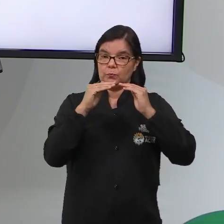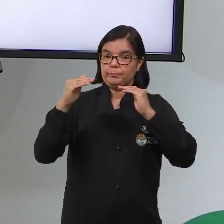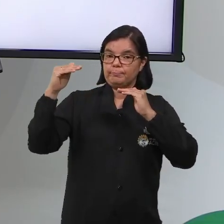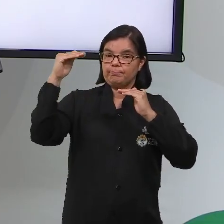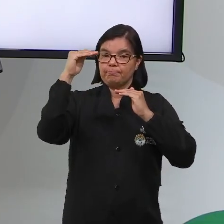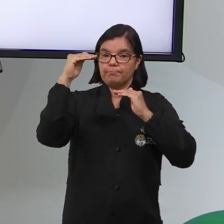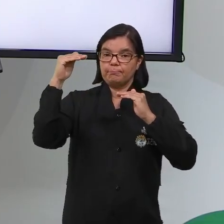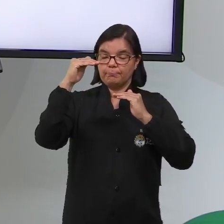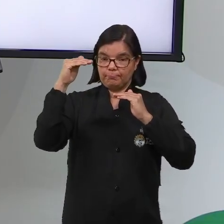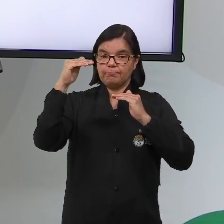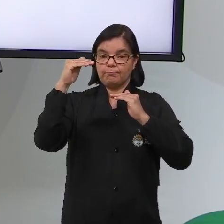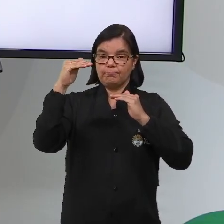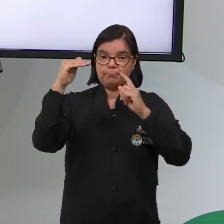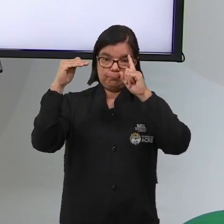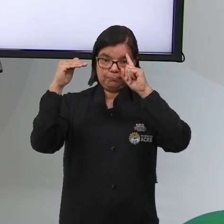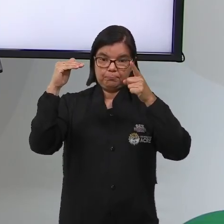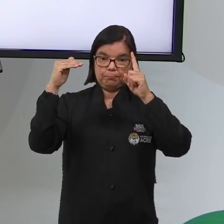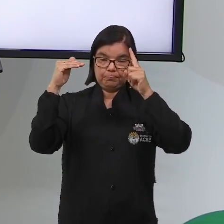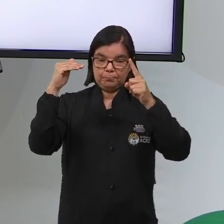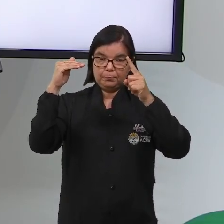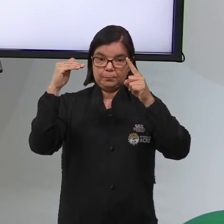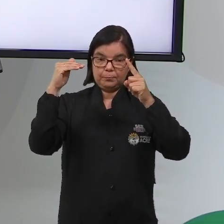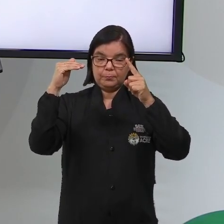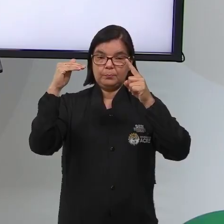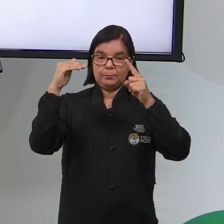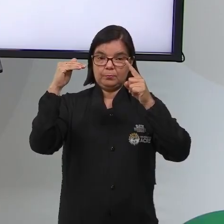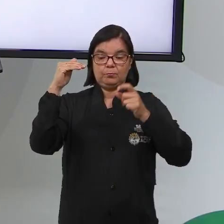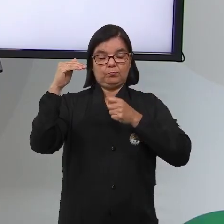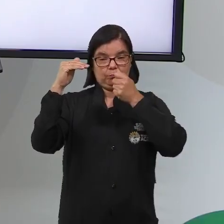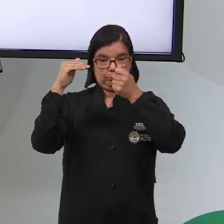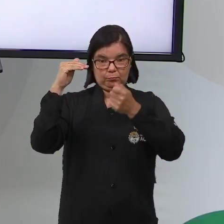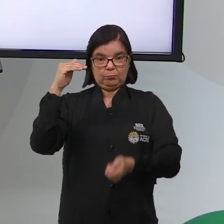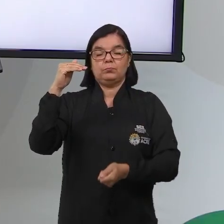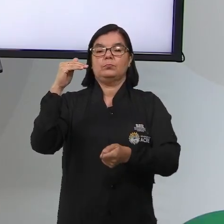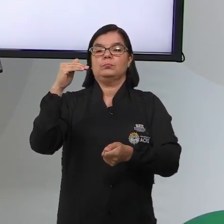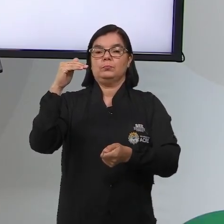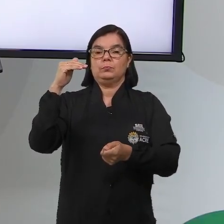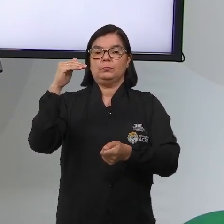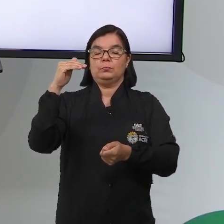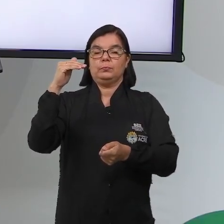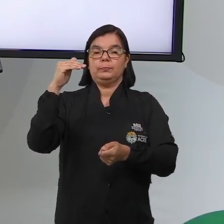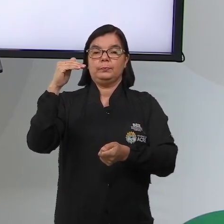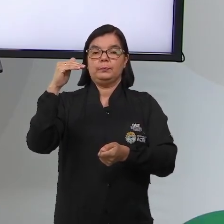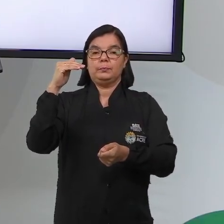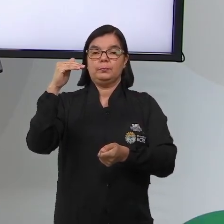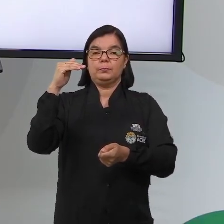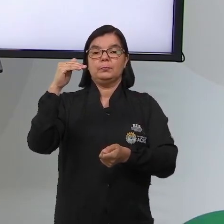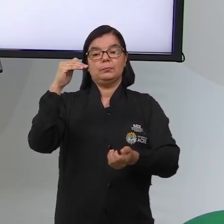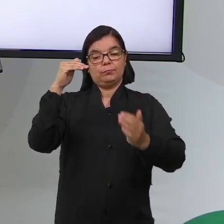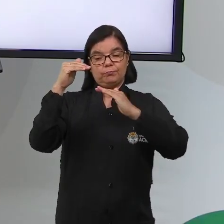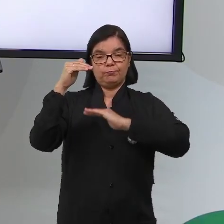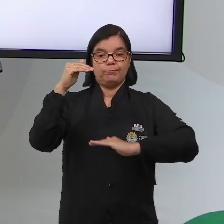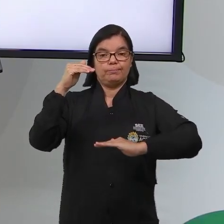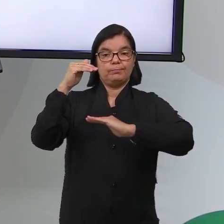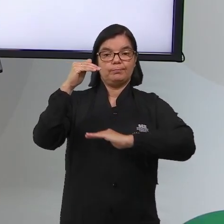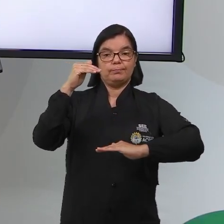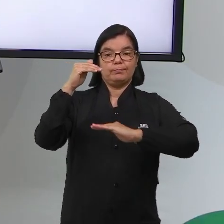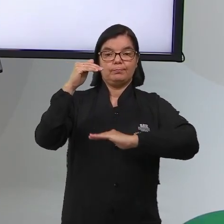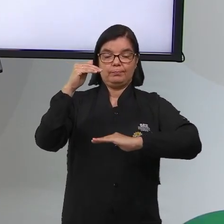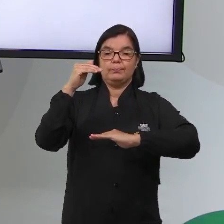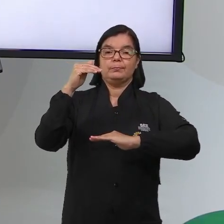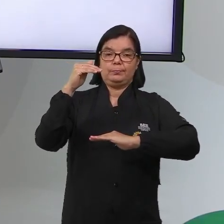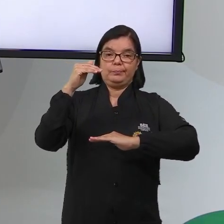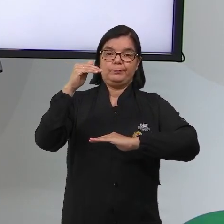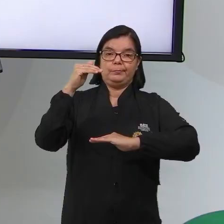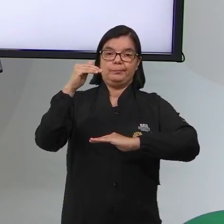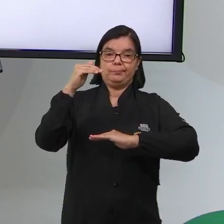numa condição de dominação em que serão os dominadores e aqueles que estarão